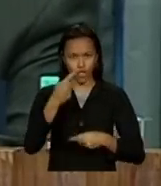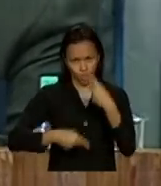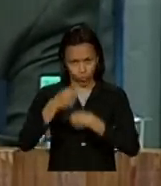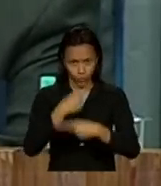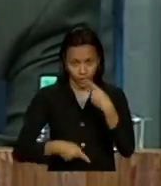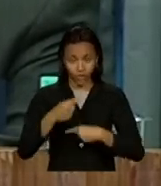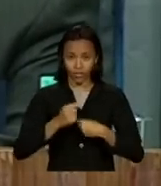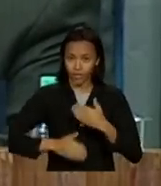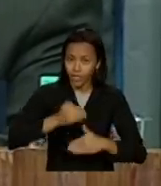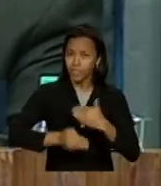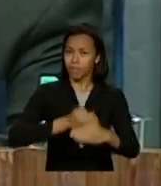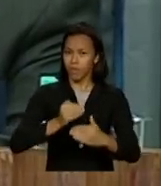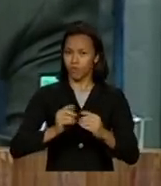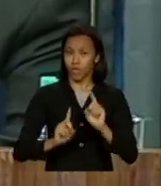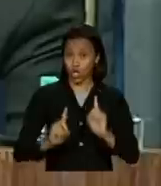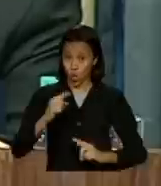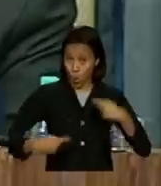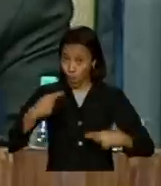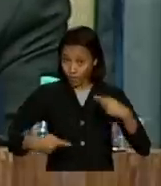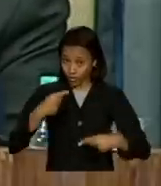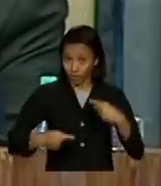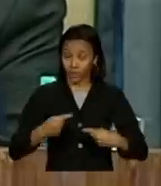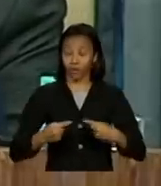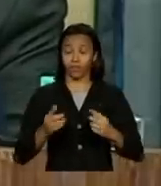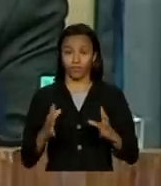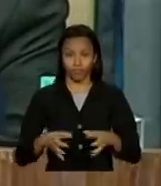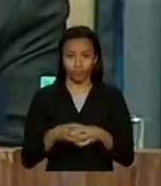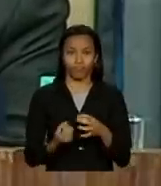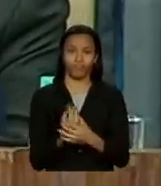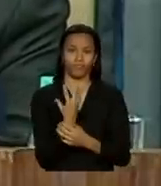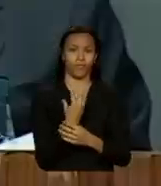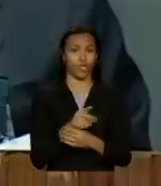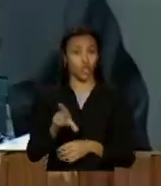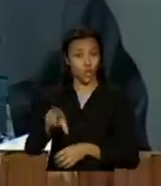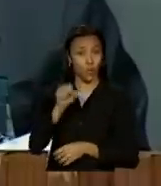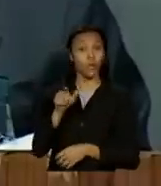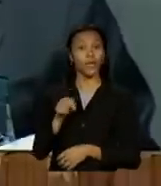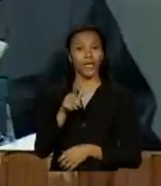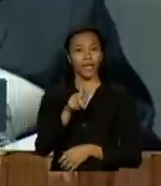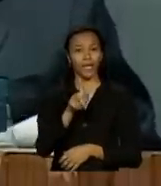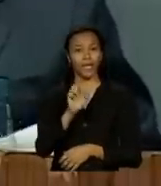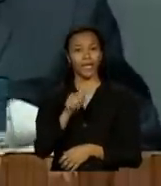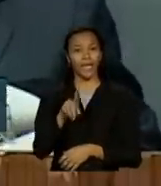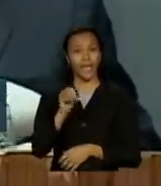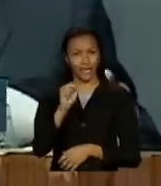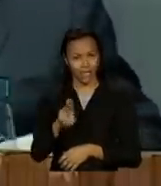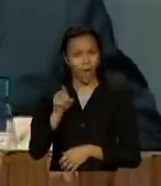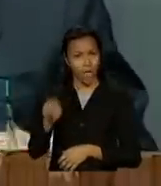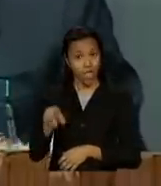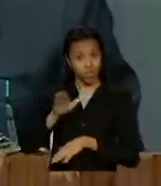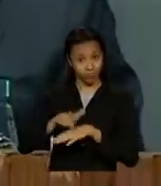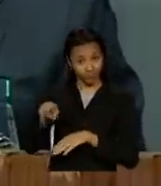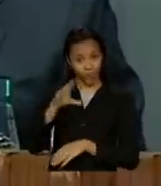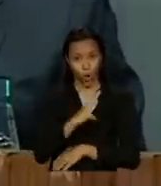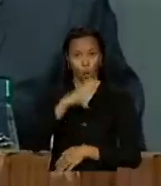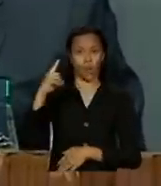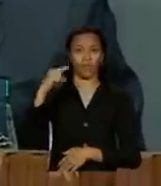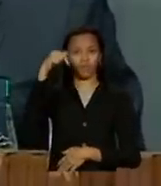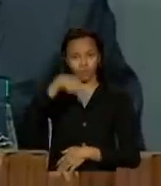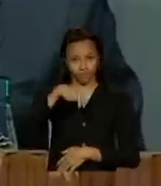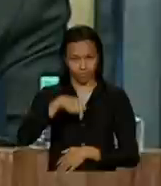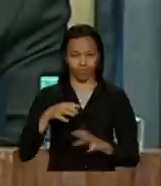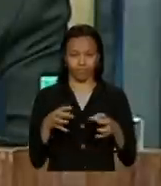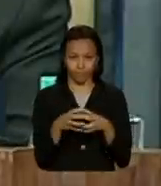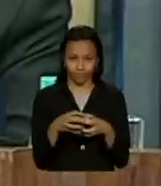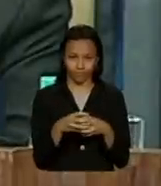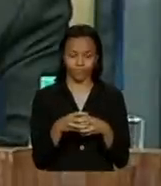competitividade ela escolheu o Dr Jorge guerdat desta câmara